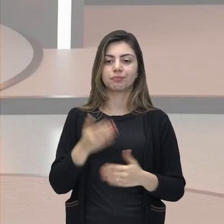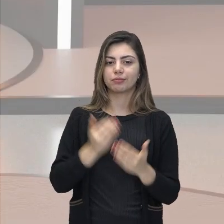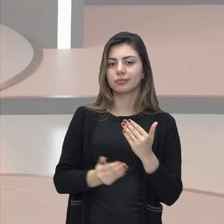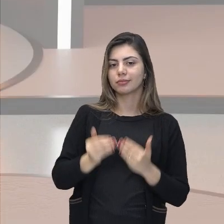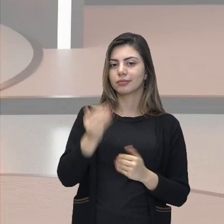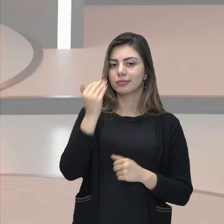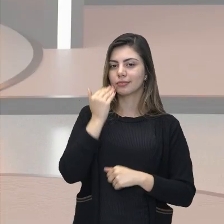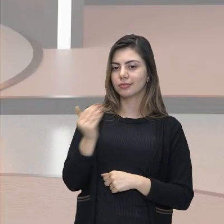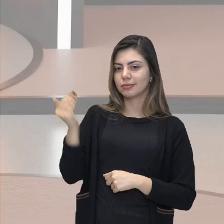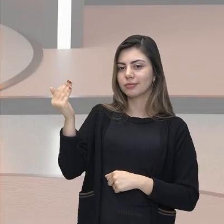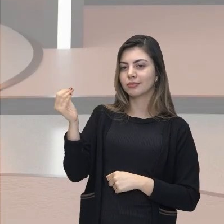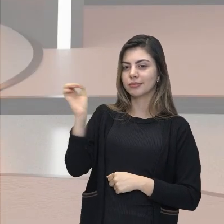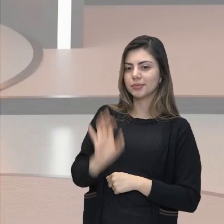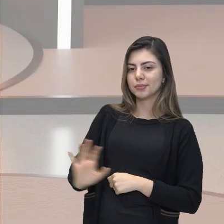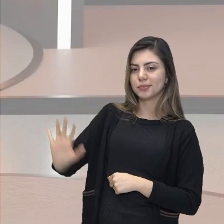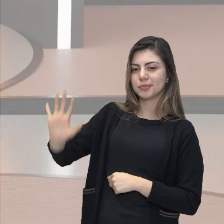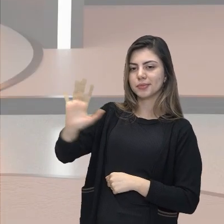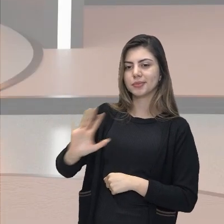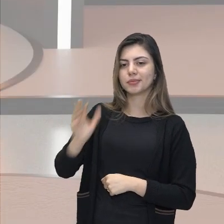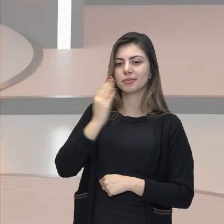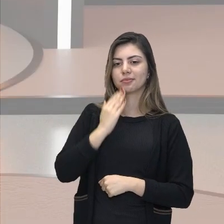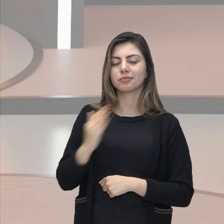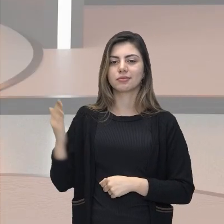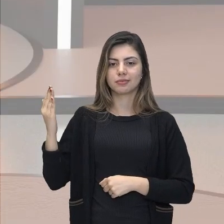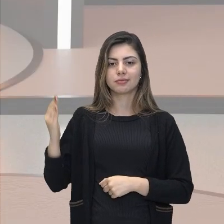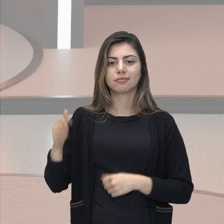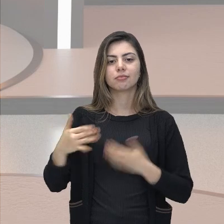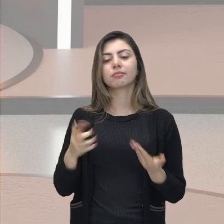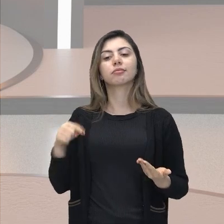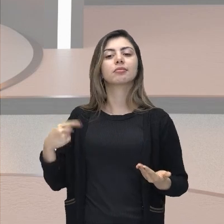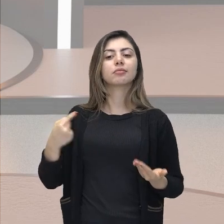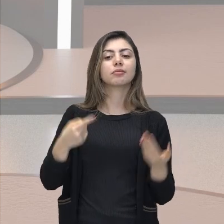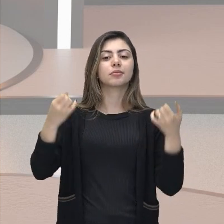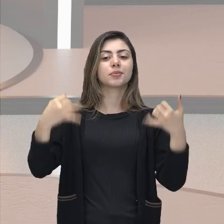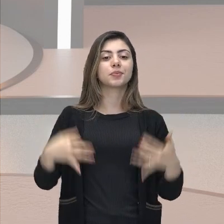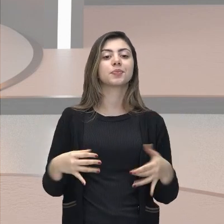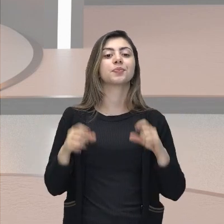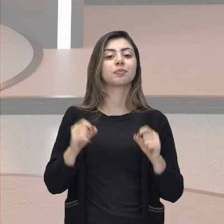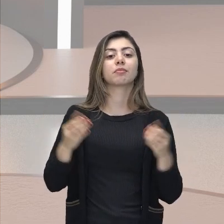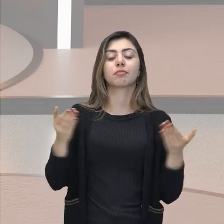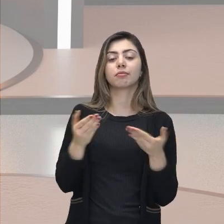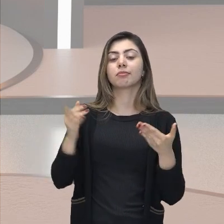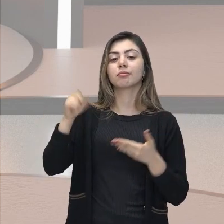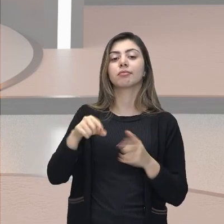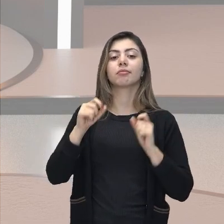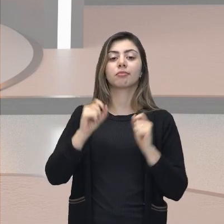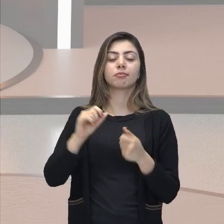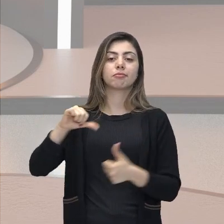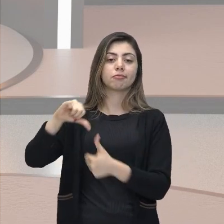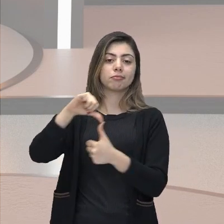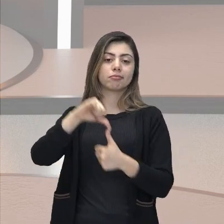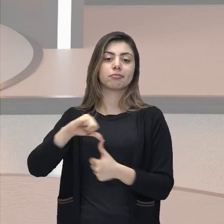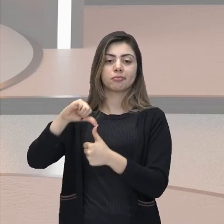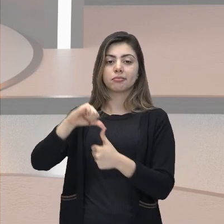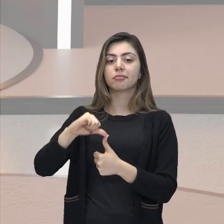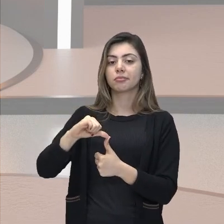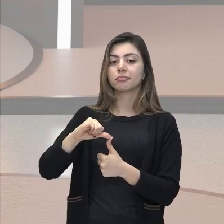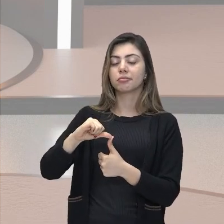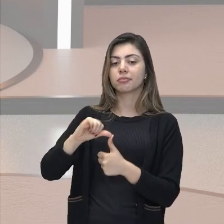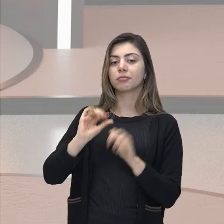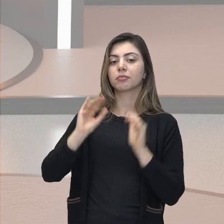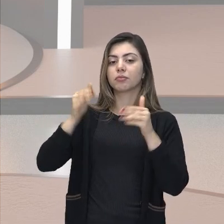agora observar esse mapa, porque nós vamos falar aqui da América Central insular.